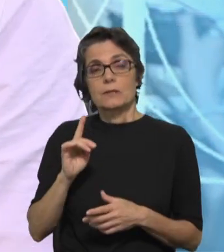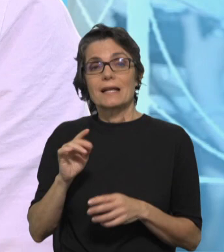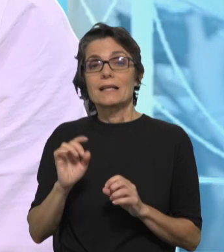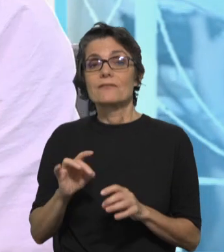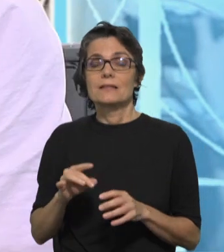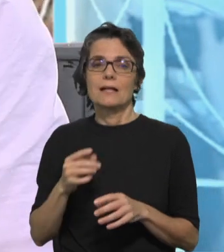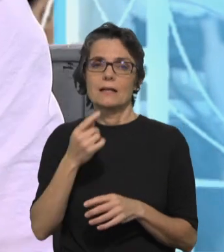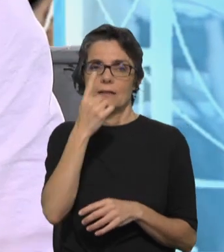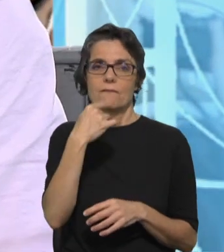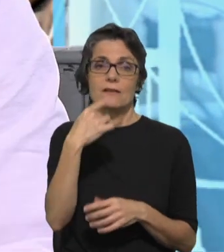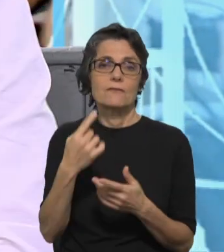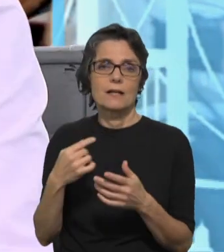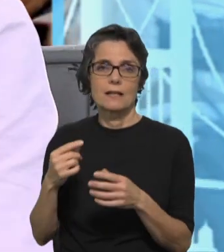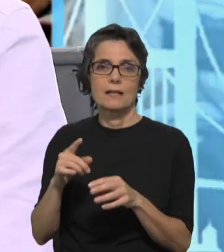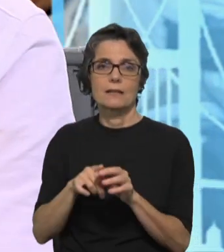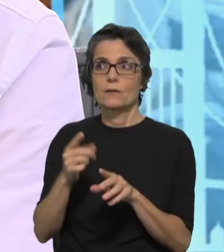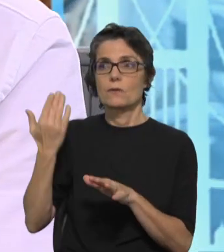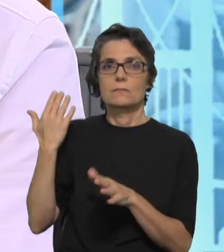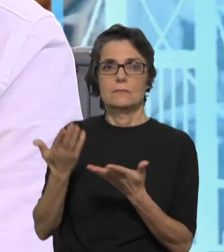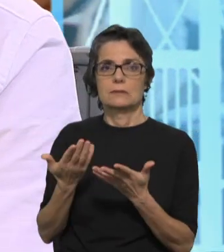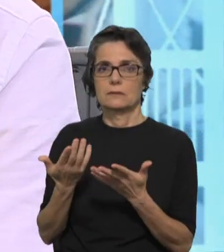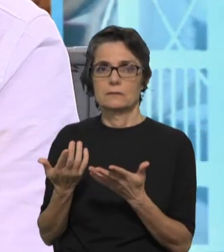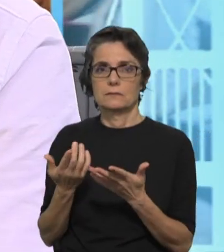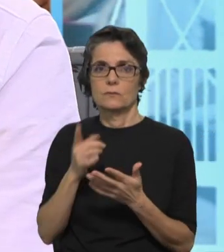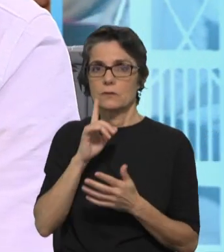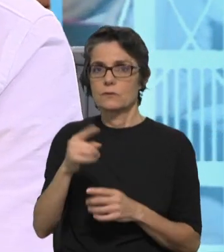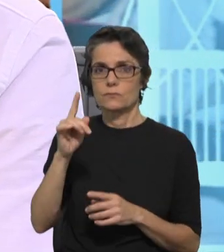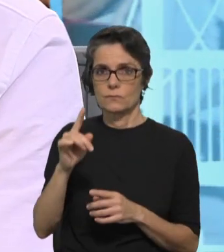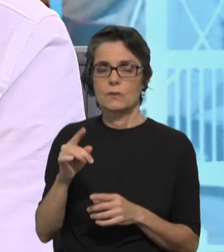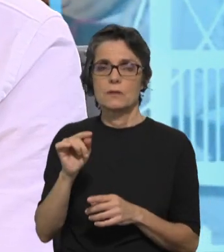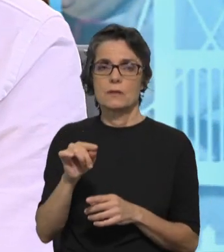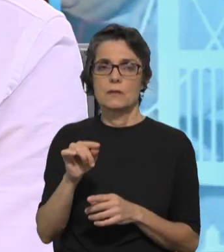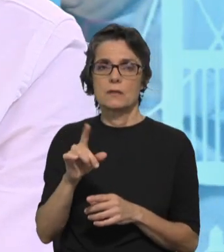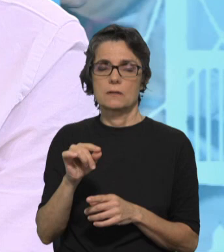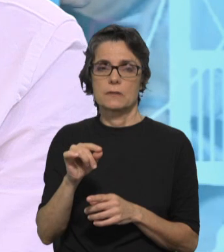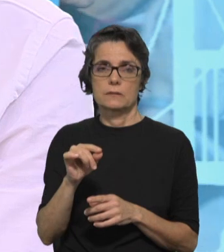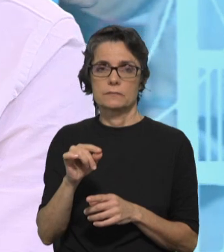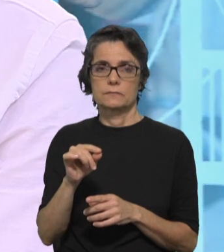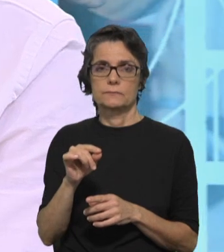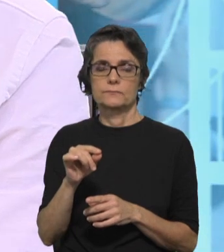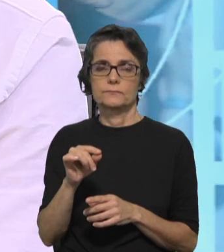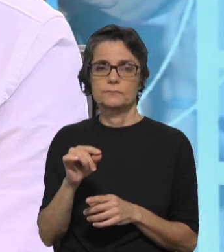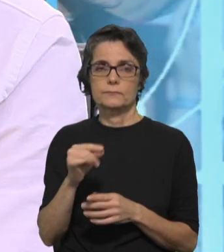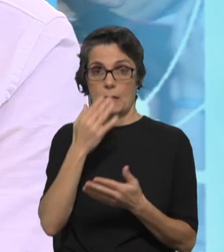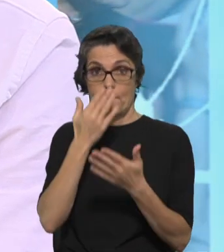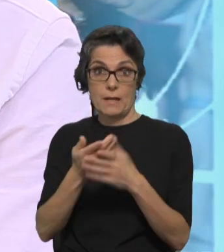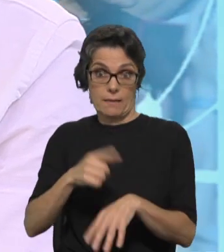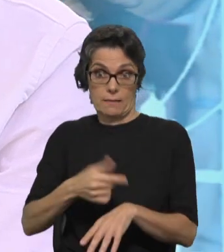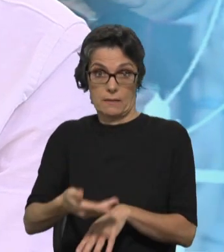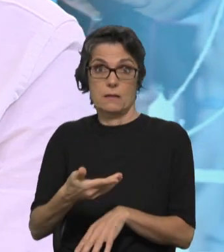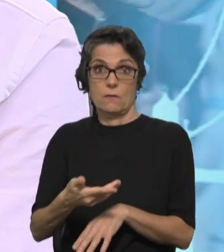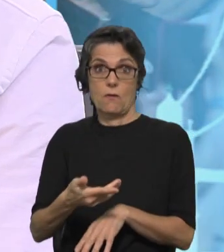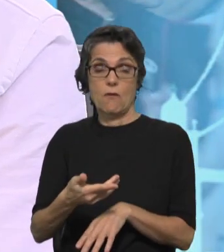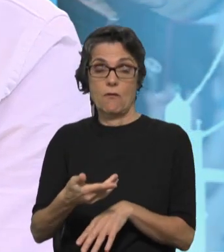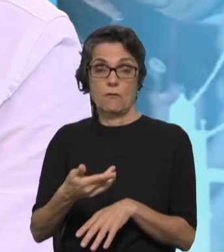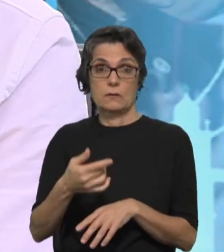já cometemos no passado. E acho que é fundamental, até atendendo a tudo o que se vive neste momento no mundo, a